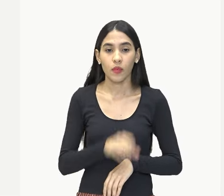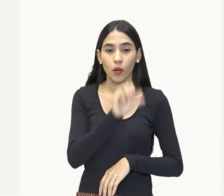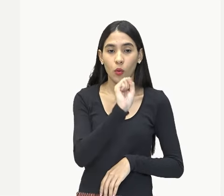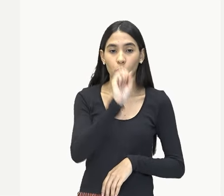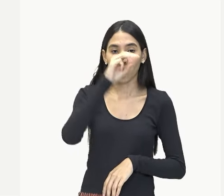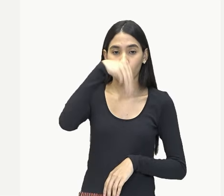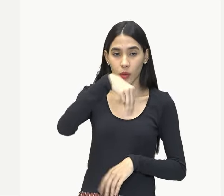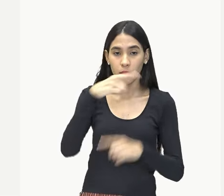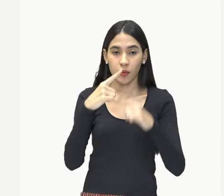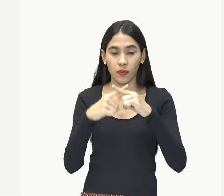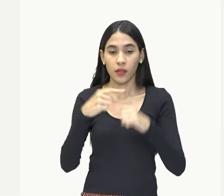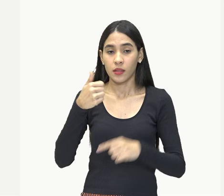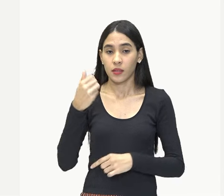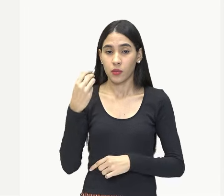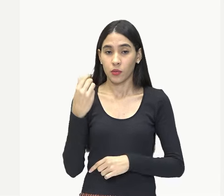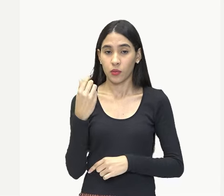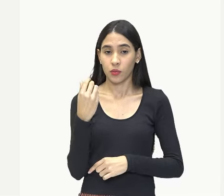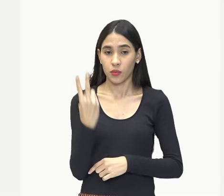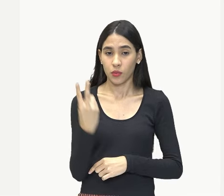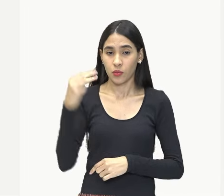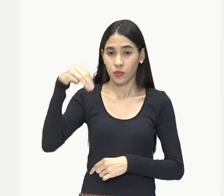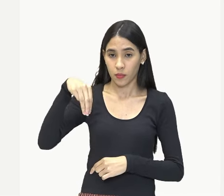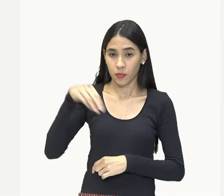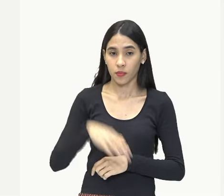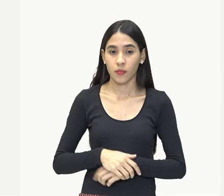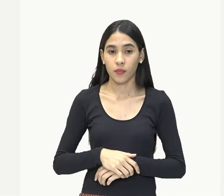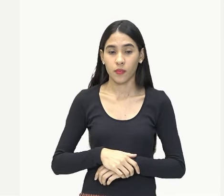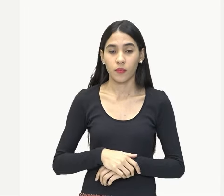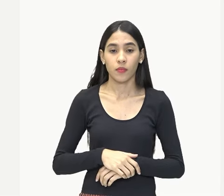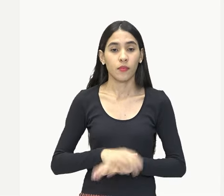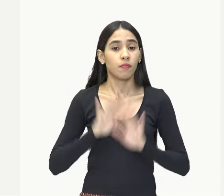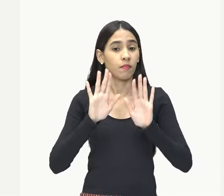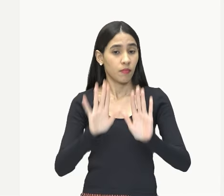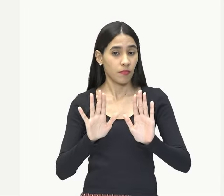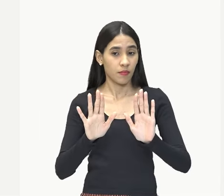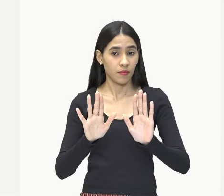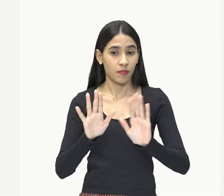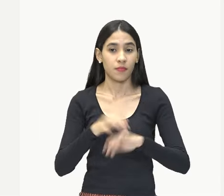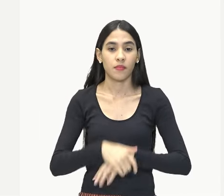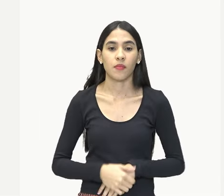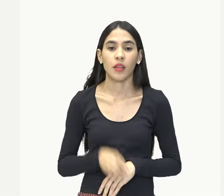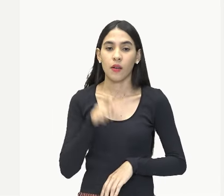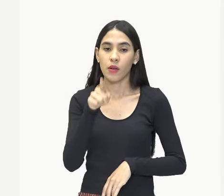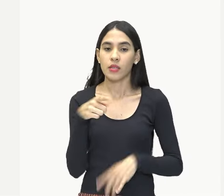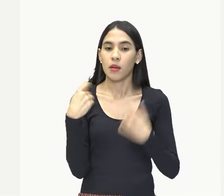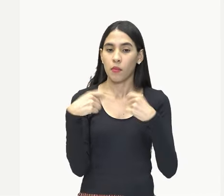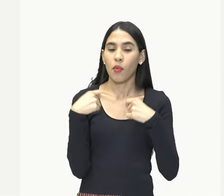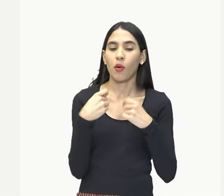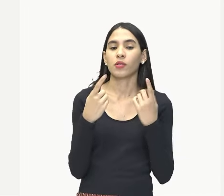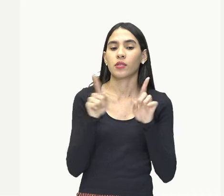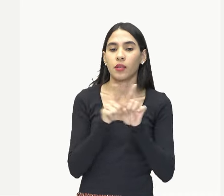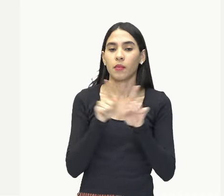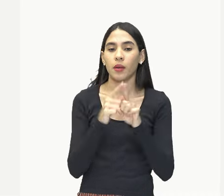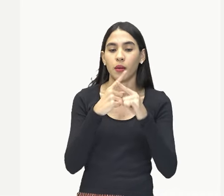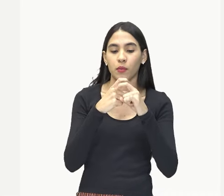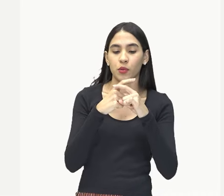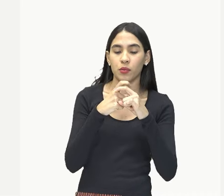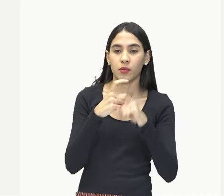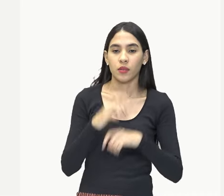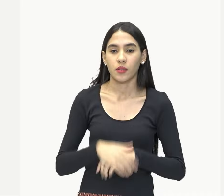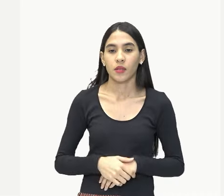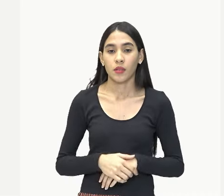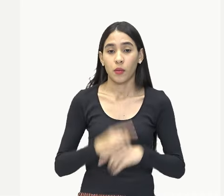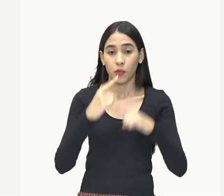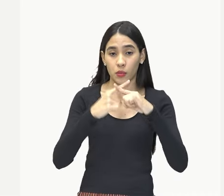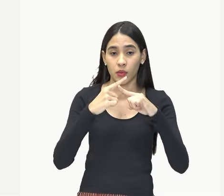metros multiplicado por 12. Mas também você pode multiplicar aí